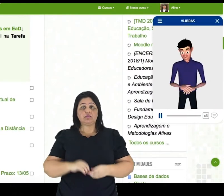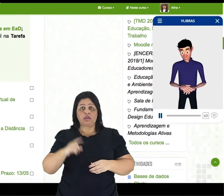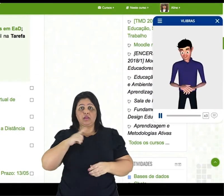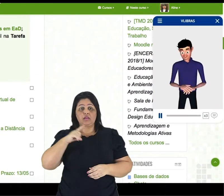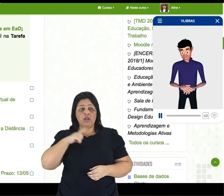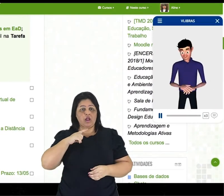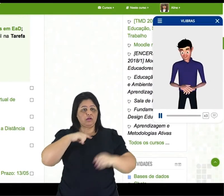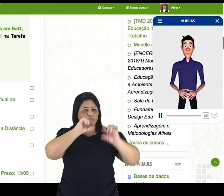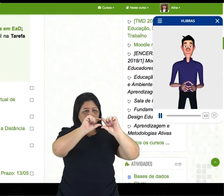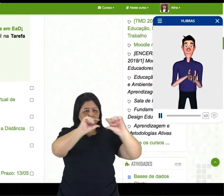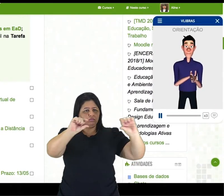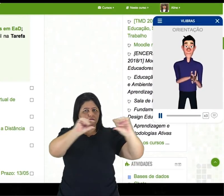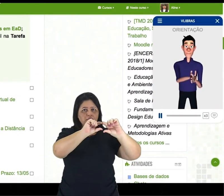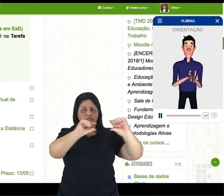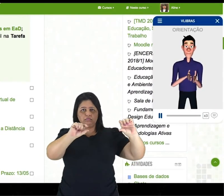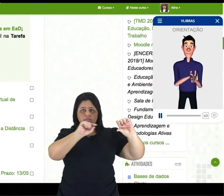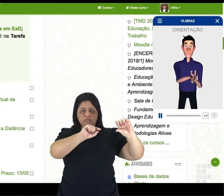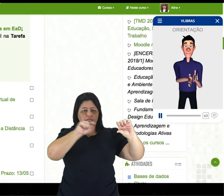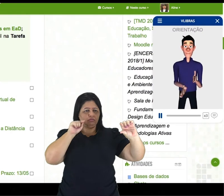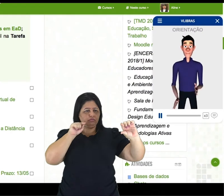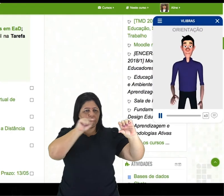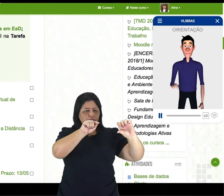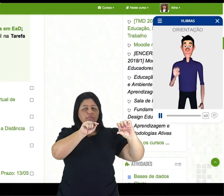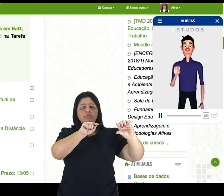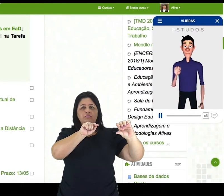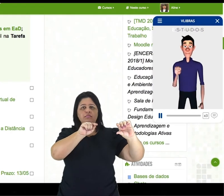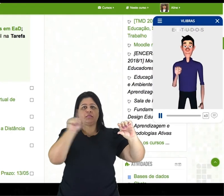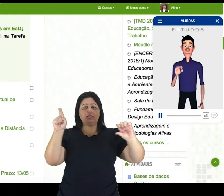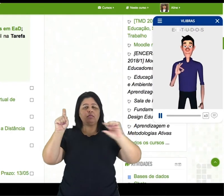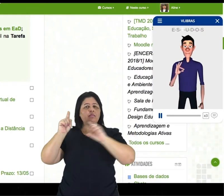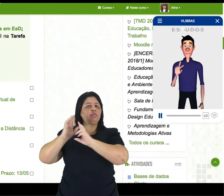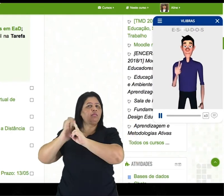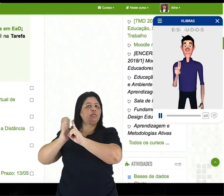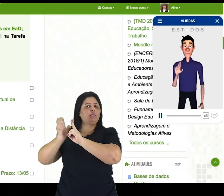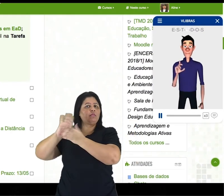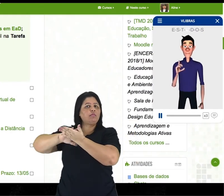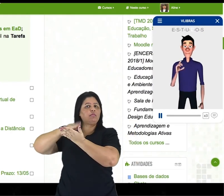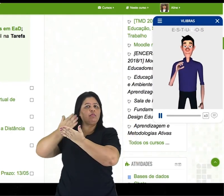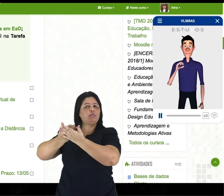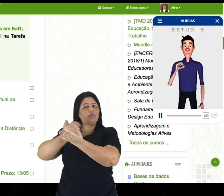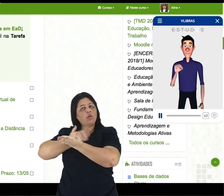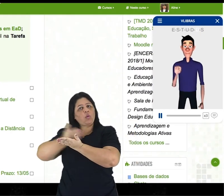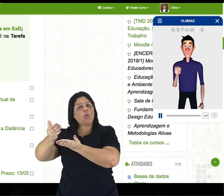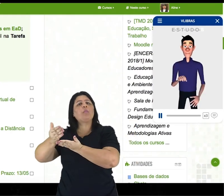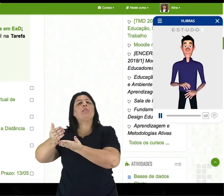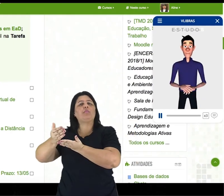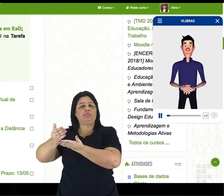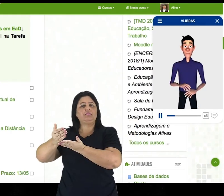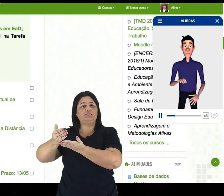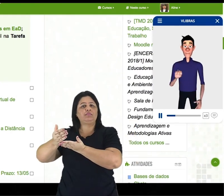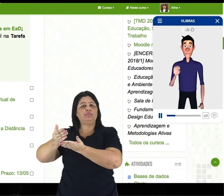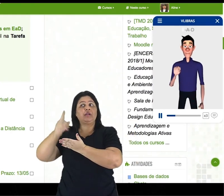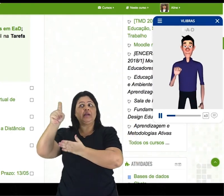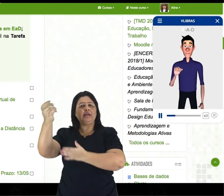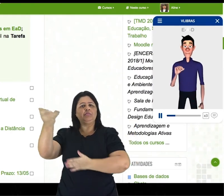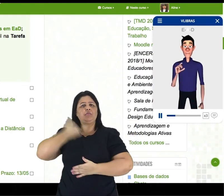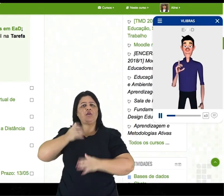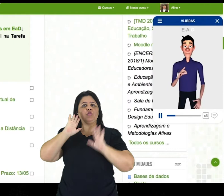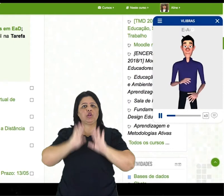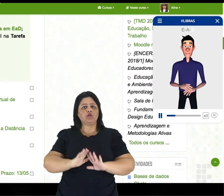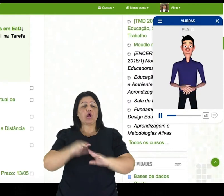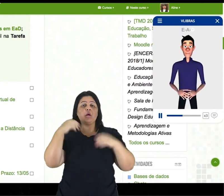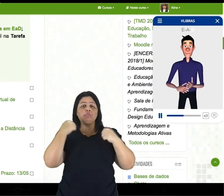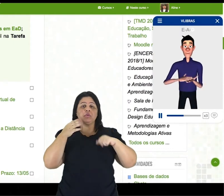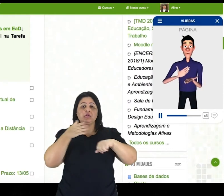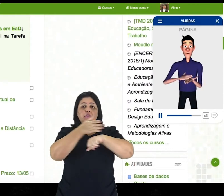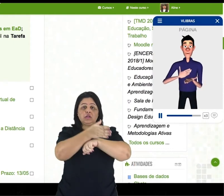Então, eu cliquei no link do recurso, que no caso aqui é uma página. E ele está traduzindo o título